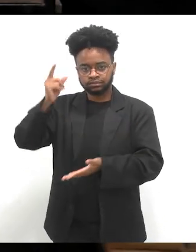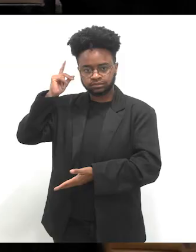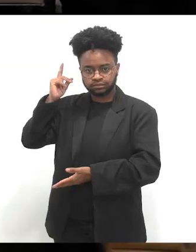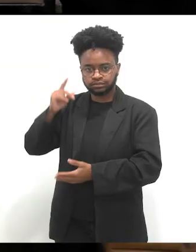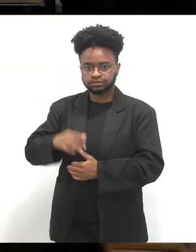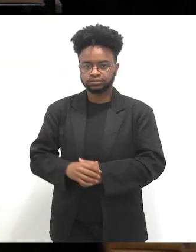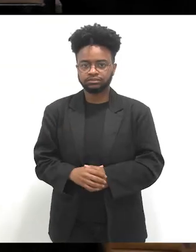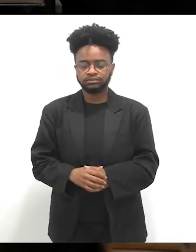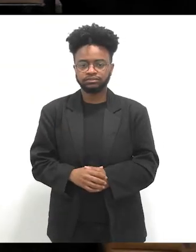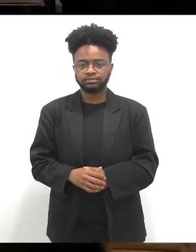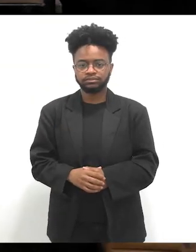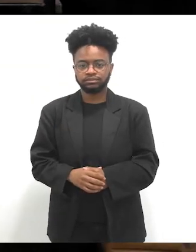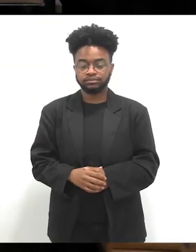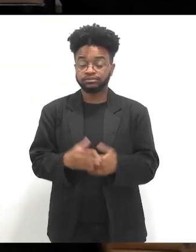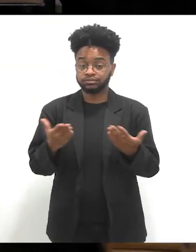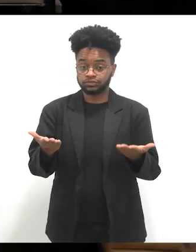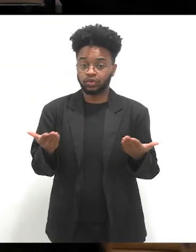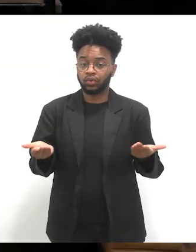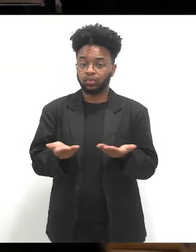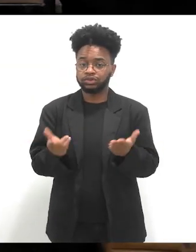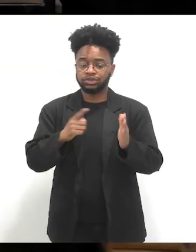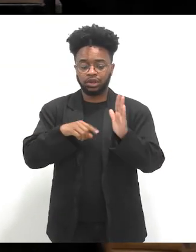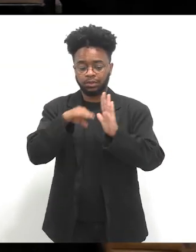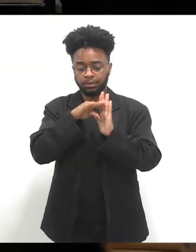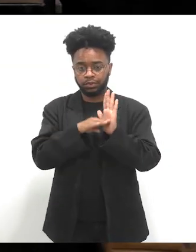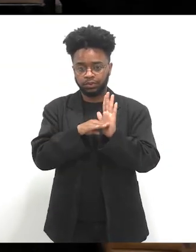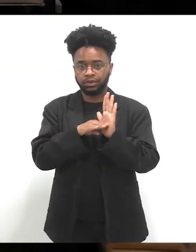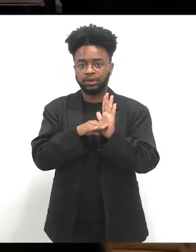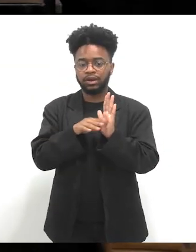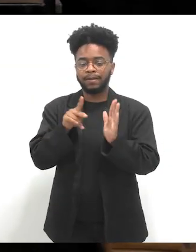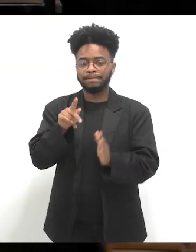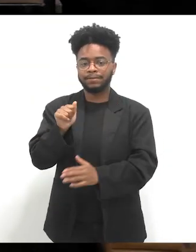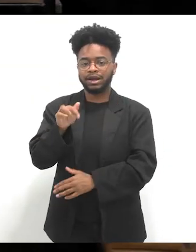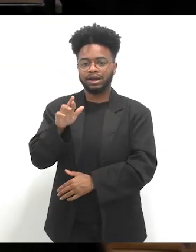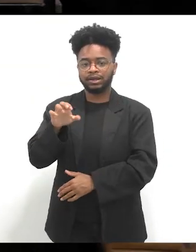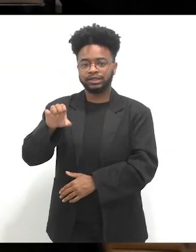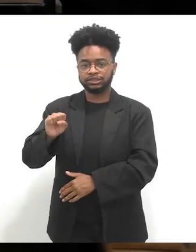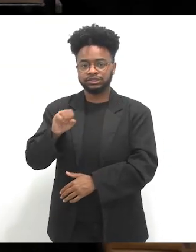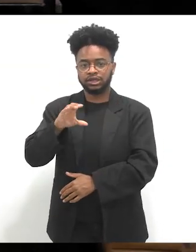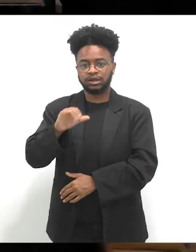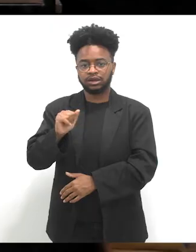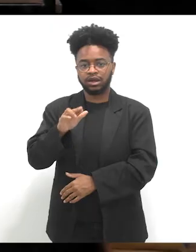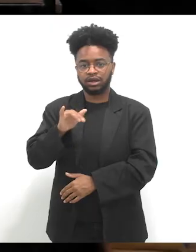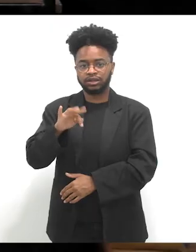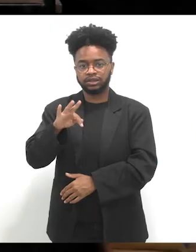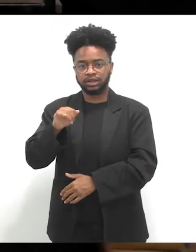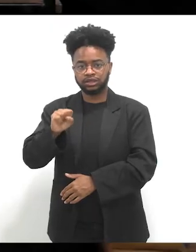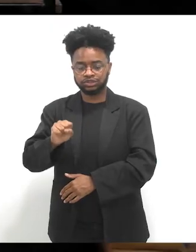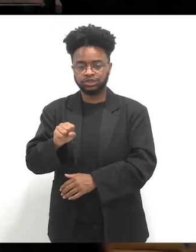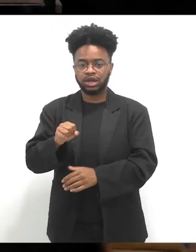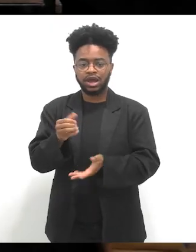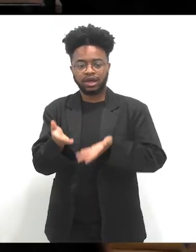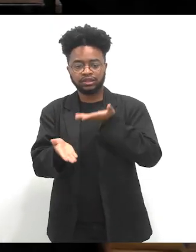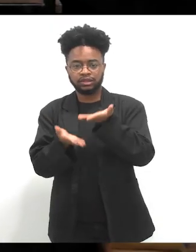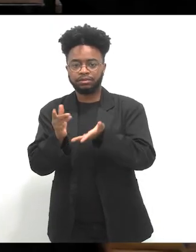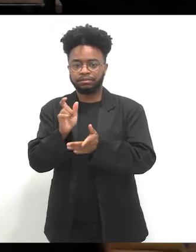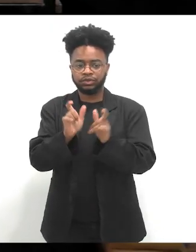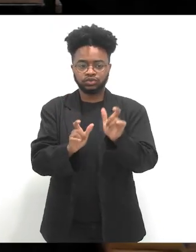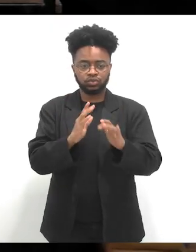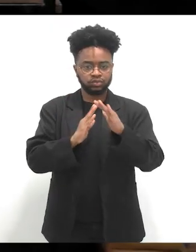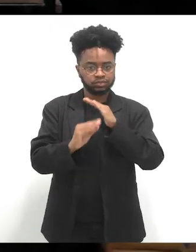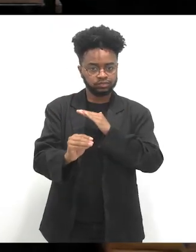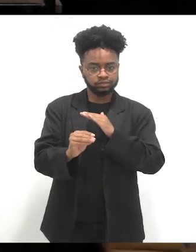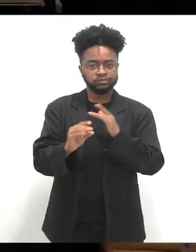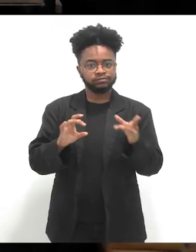muito tempo. E a gente tem hoje, né, o programa, o Pares Caritas, que é o programa de atendimento a refugiados e solicitantes de